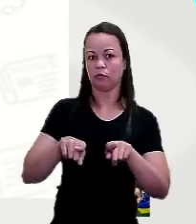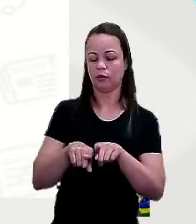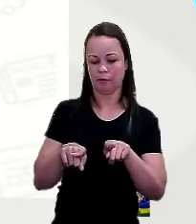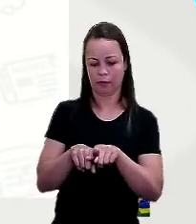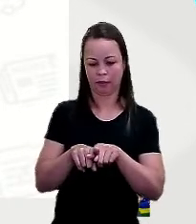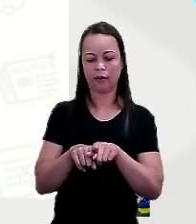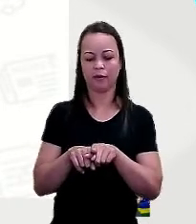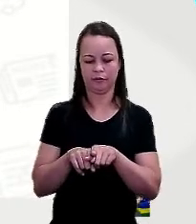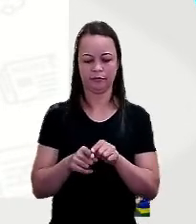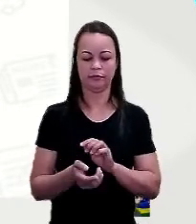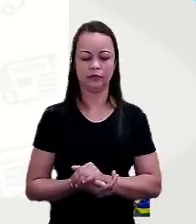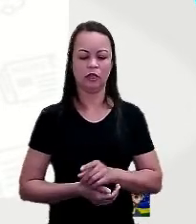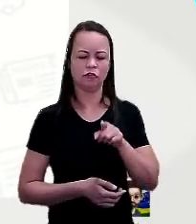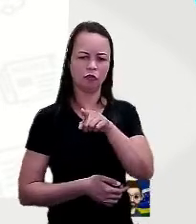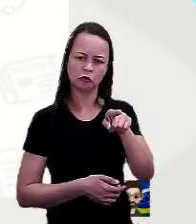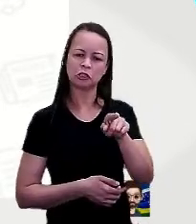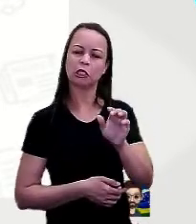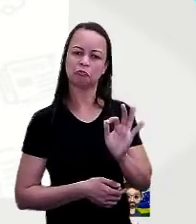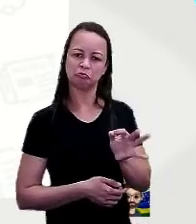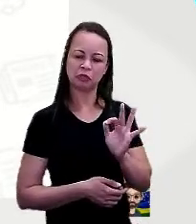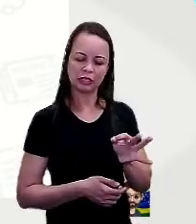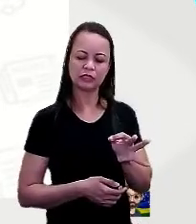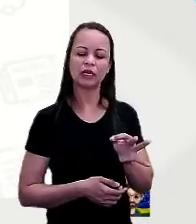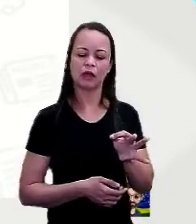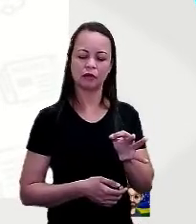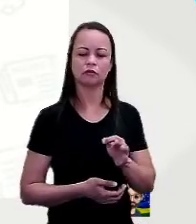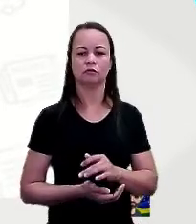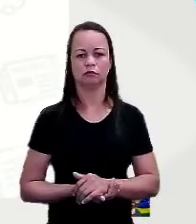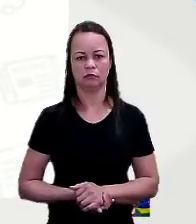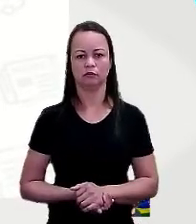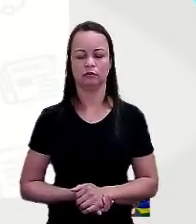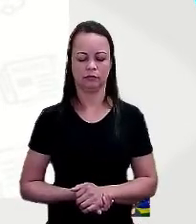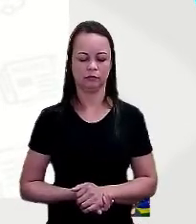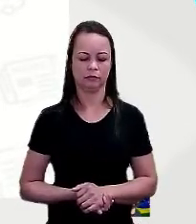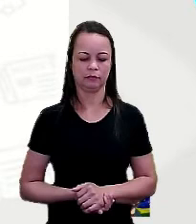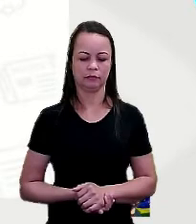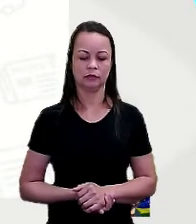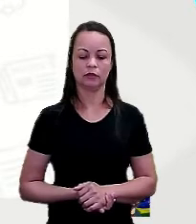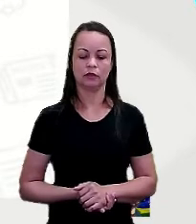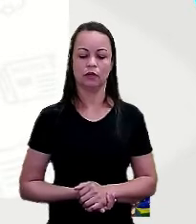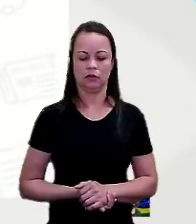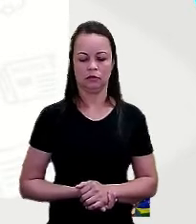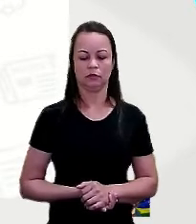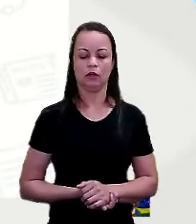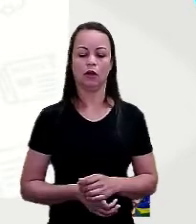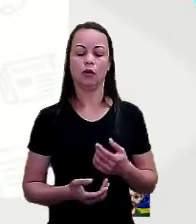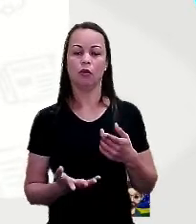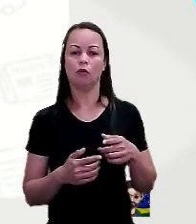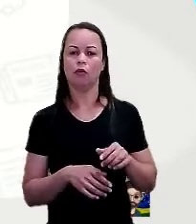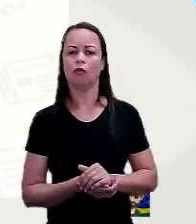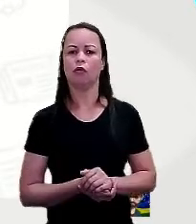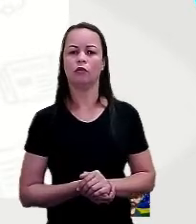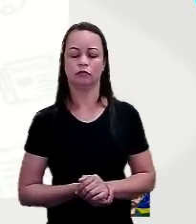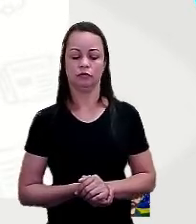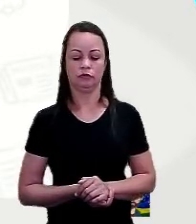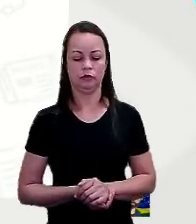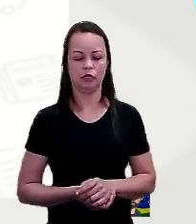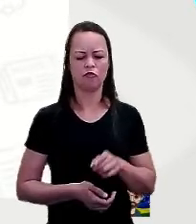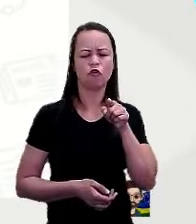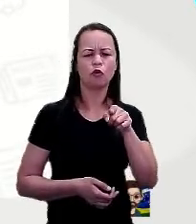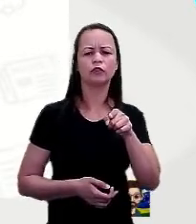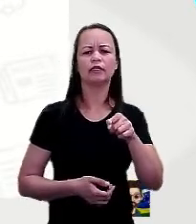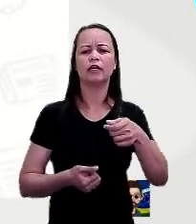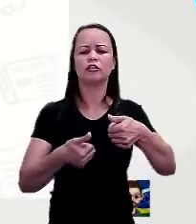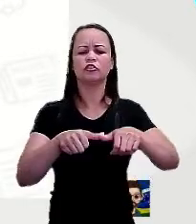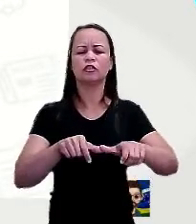right. Você tem razão. Você está certo. Eu digo também, where were